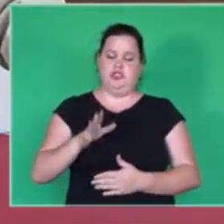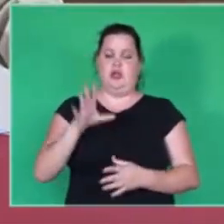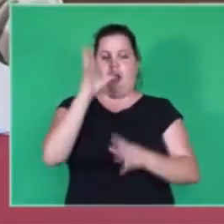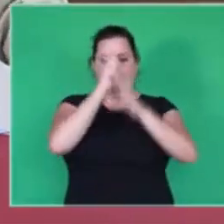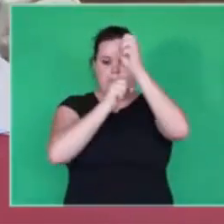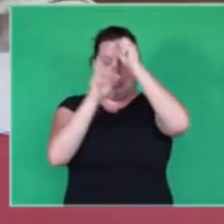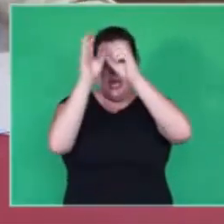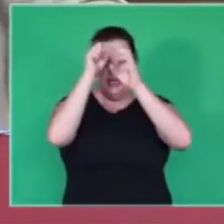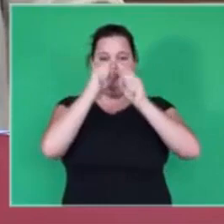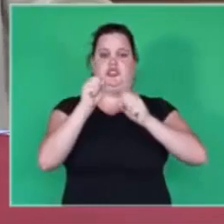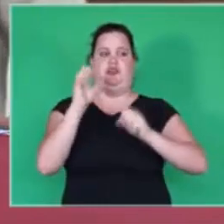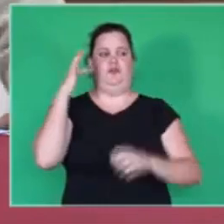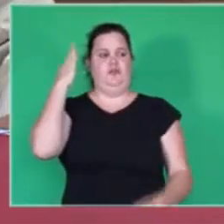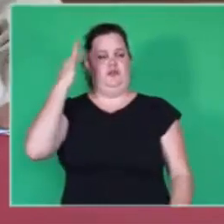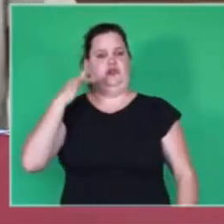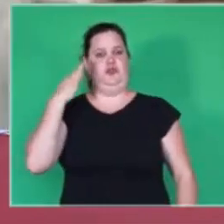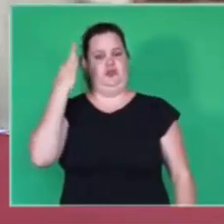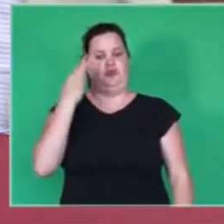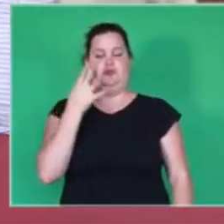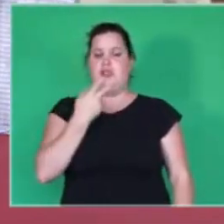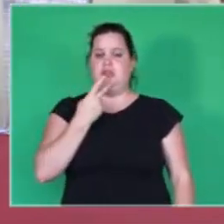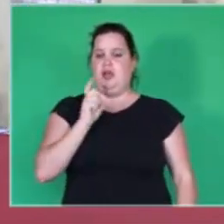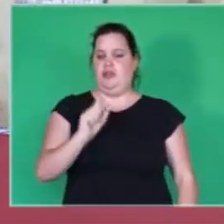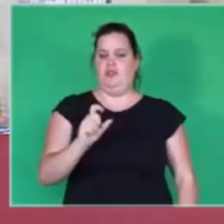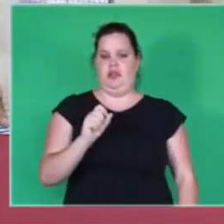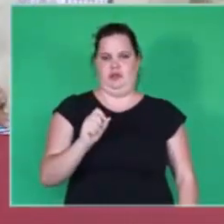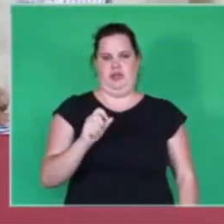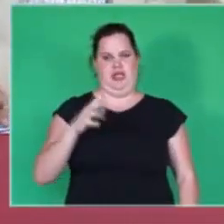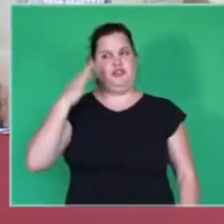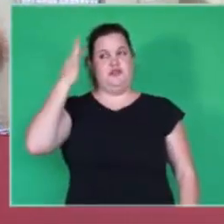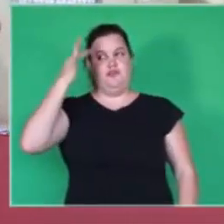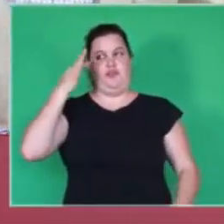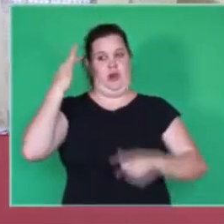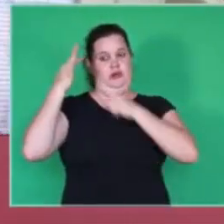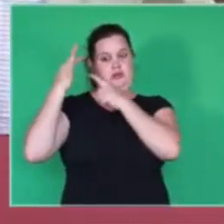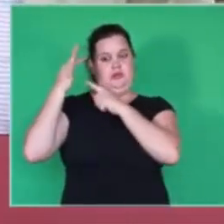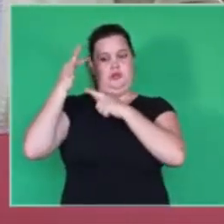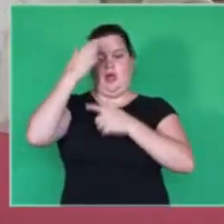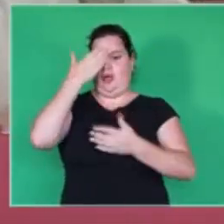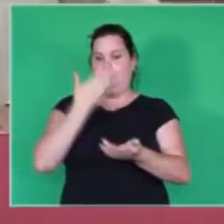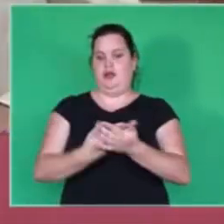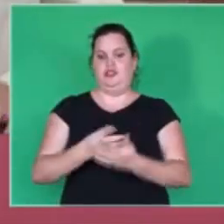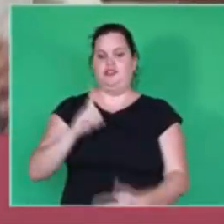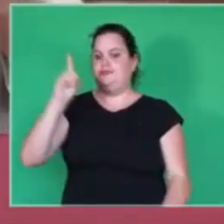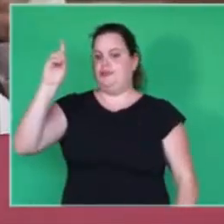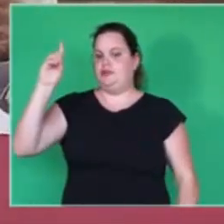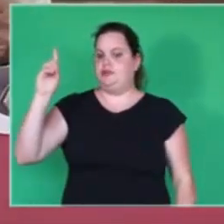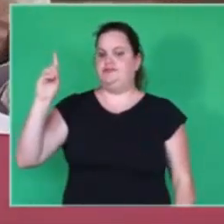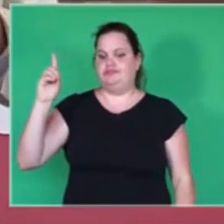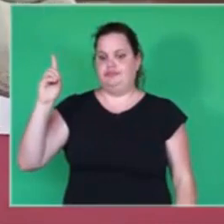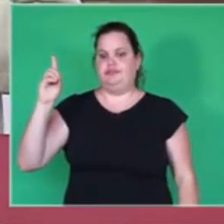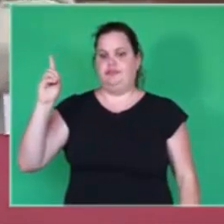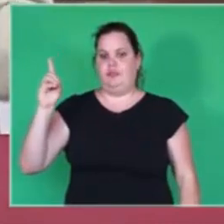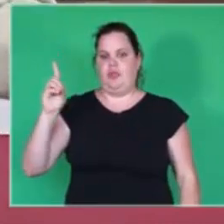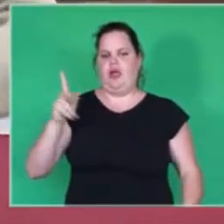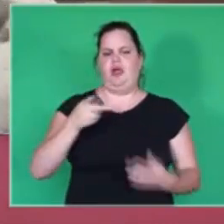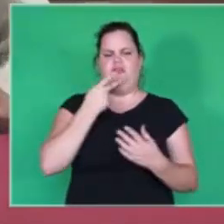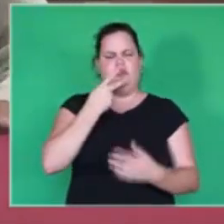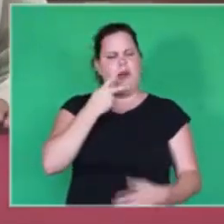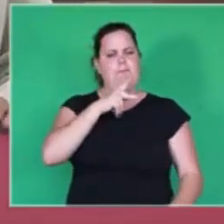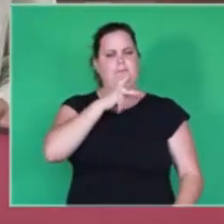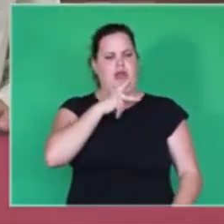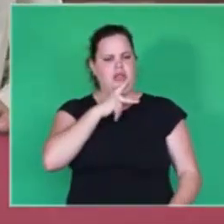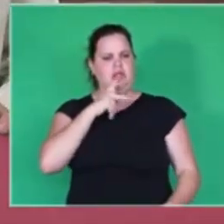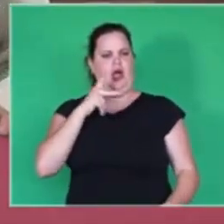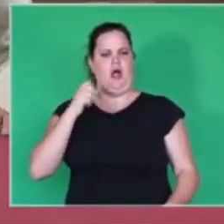eles estão dizendo que os filósofos criam Deus. Só, inclusive, eles falam que Platão, que Aristóteles criam Deus,